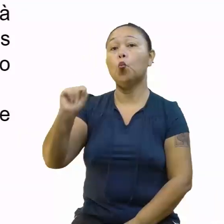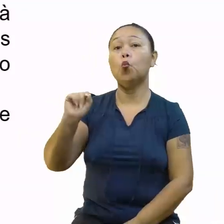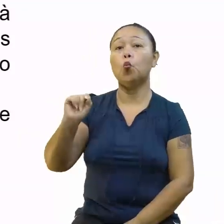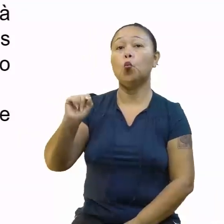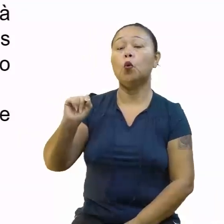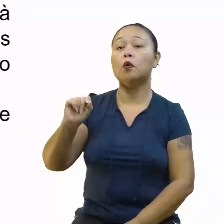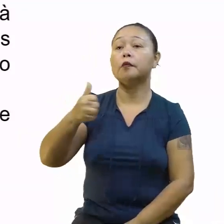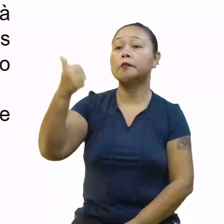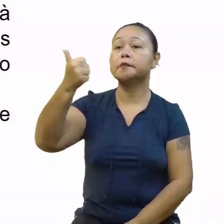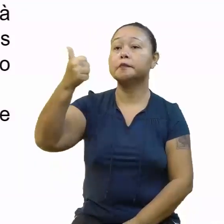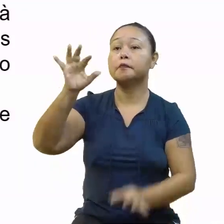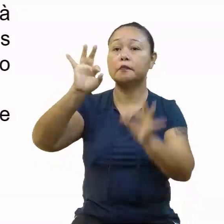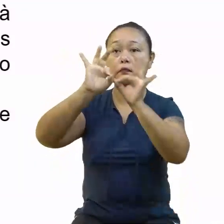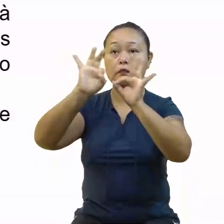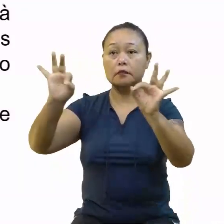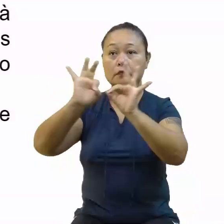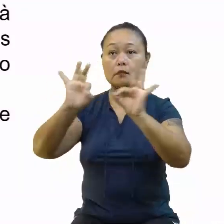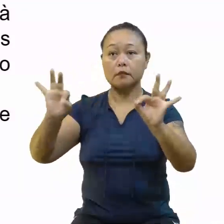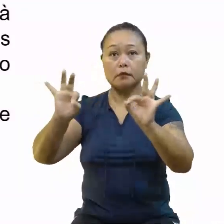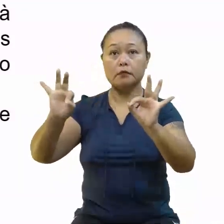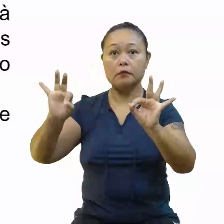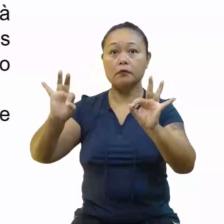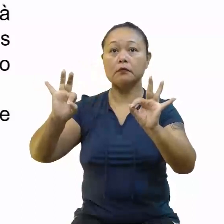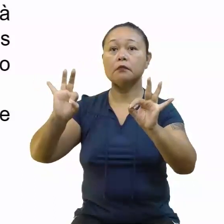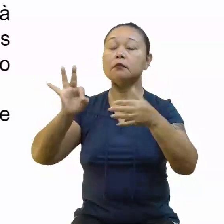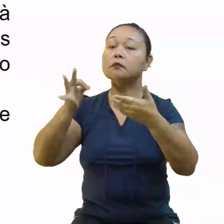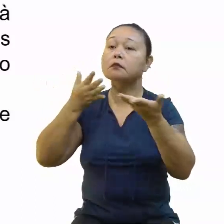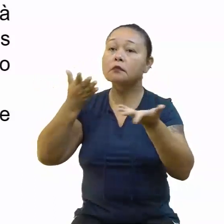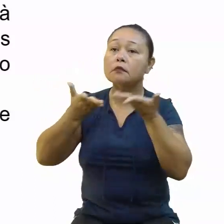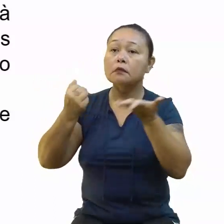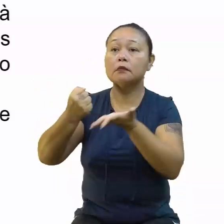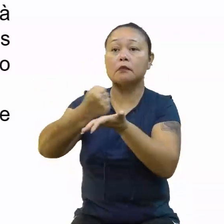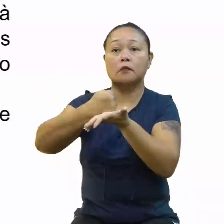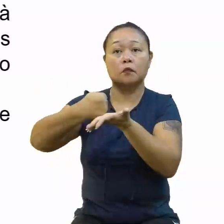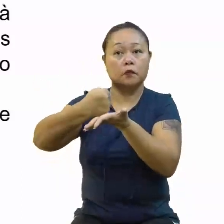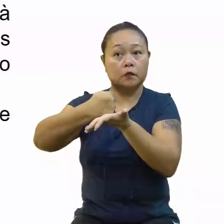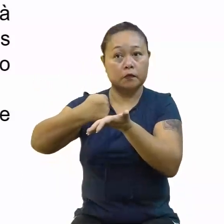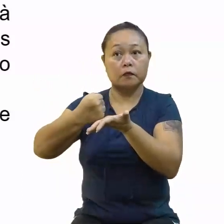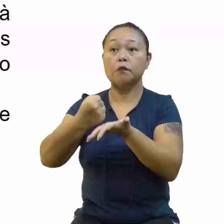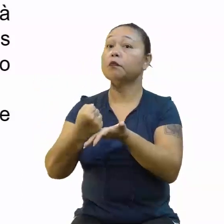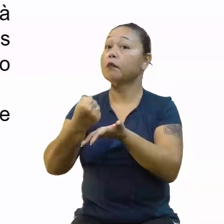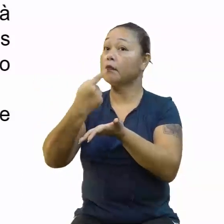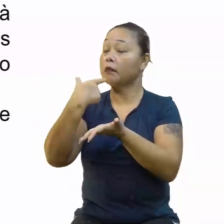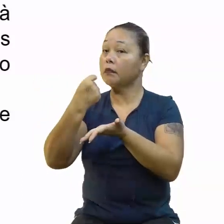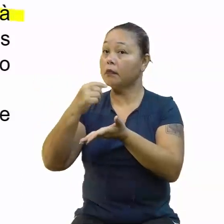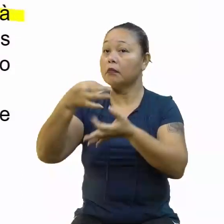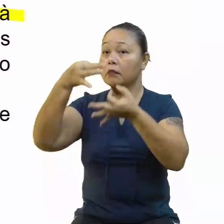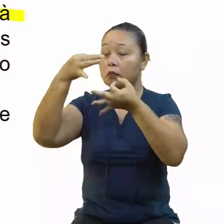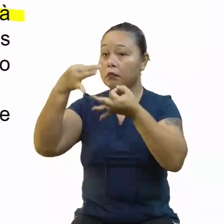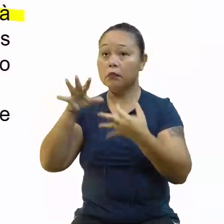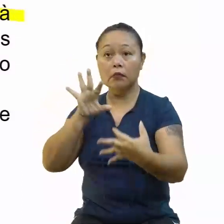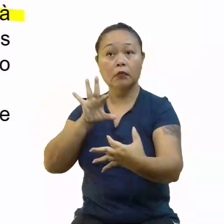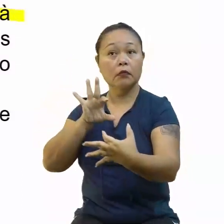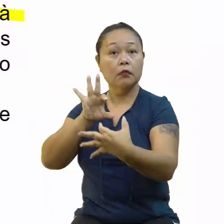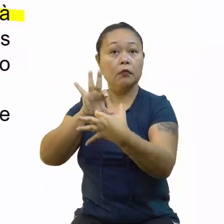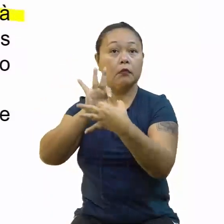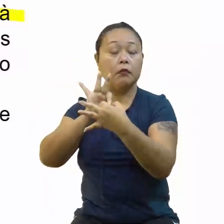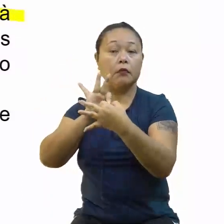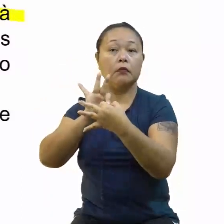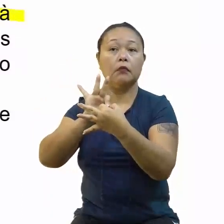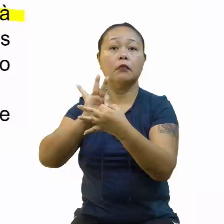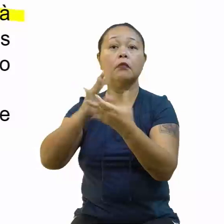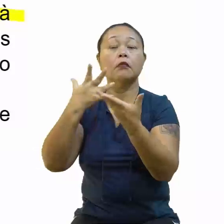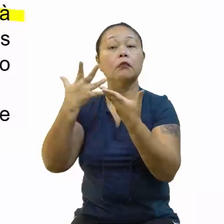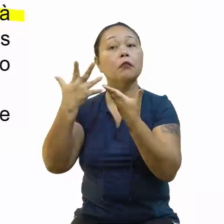analisar a primeira afirmativa, o tratamento farmacológico adequado, associado